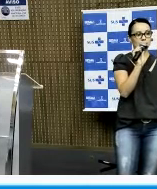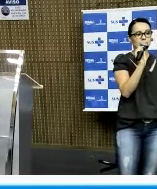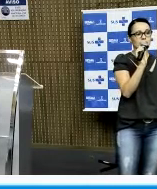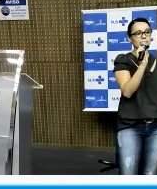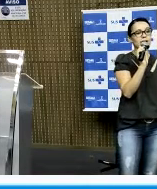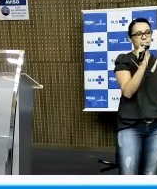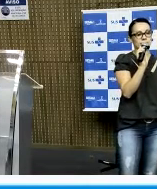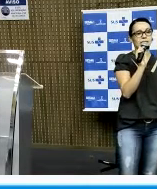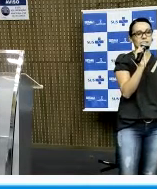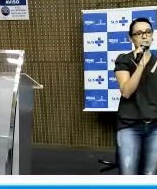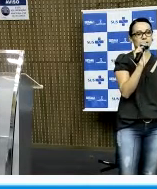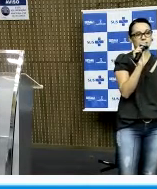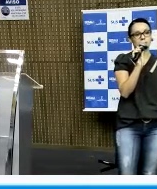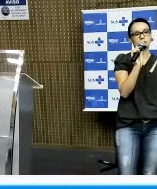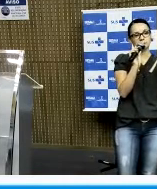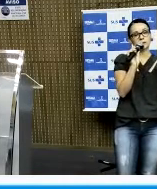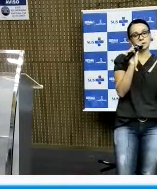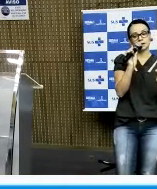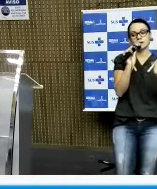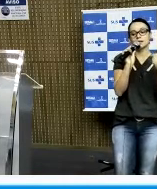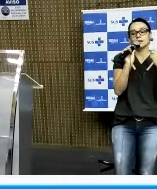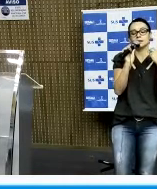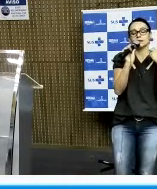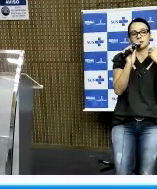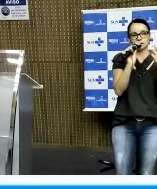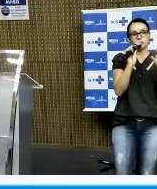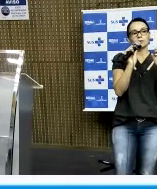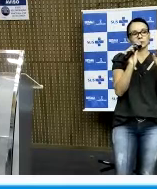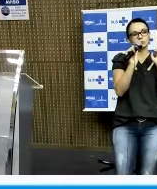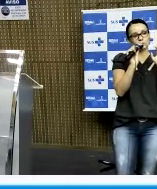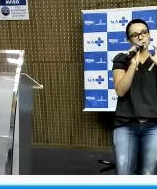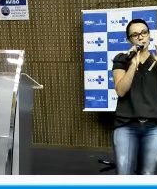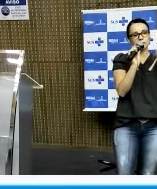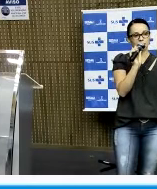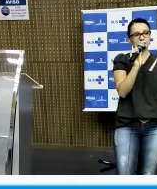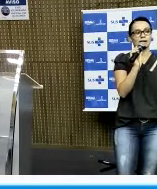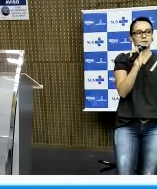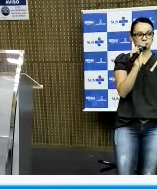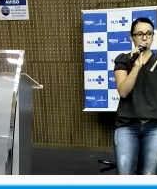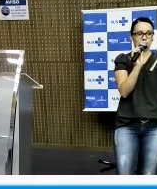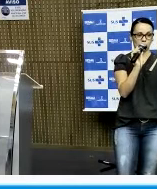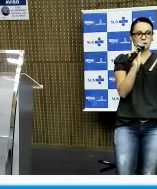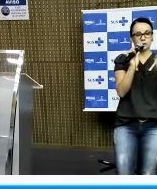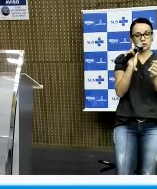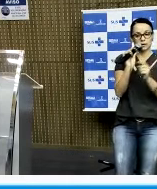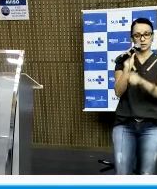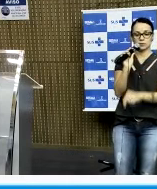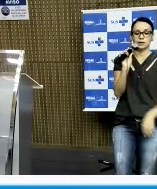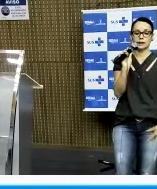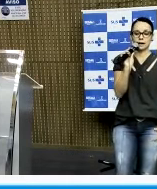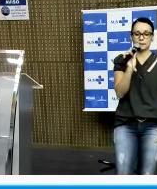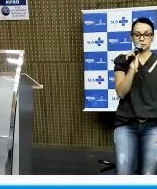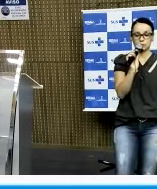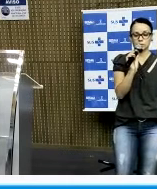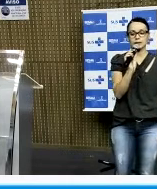do sistema penitenciário, esses 23. Então, assim, são pacientes que, se não tiver um olhar diferenciado, corre-se um grande risco